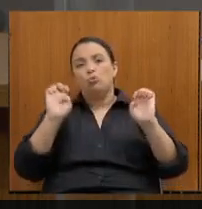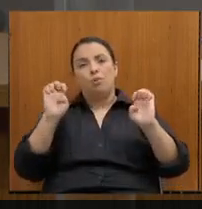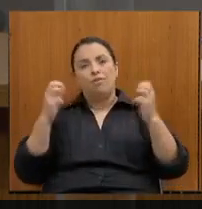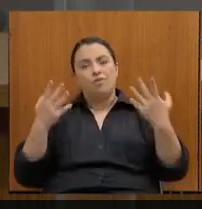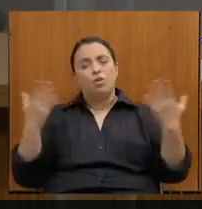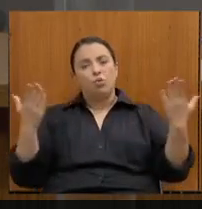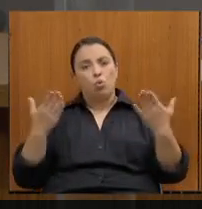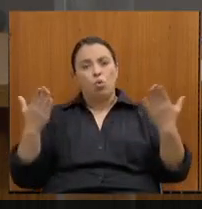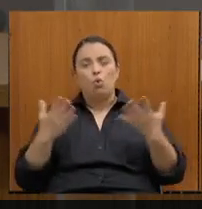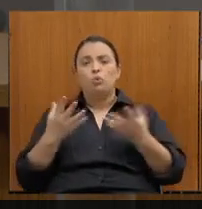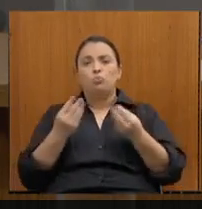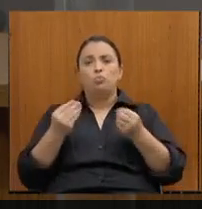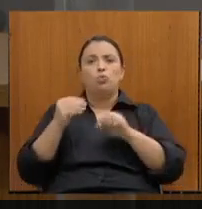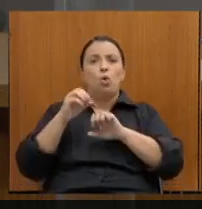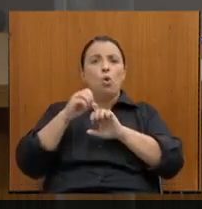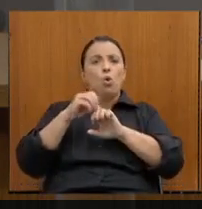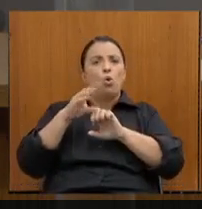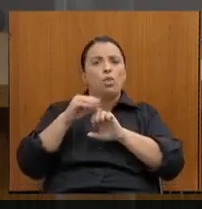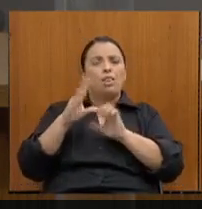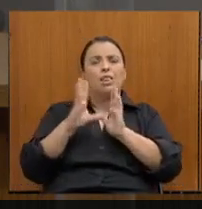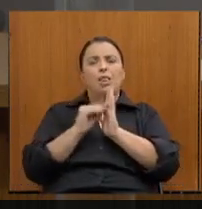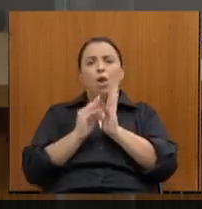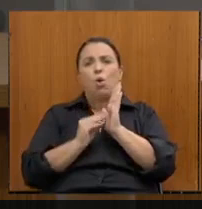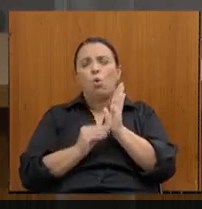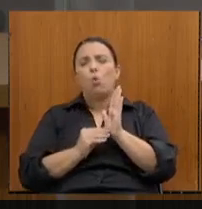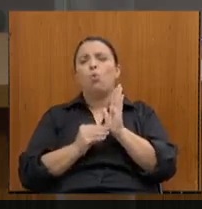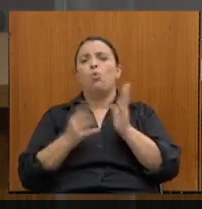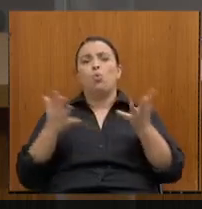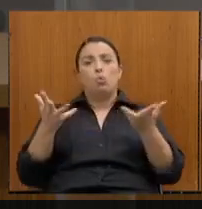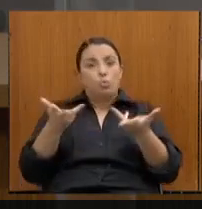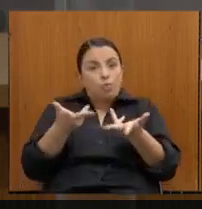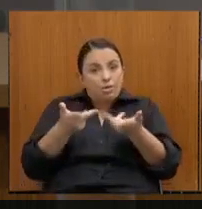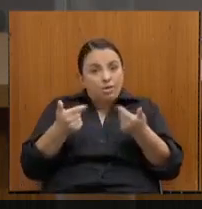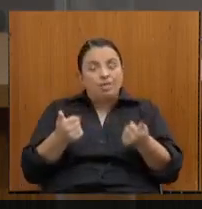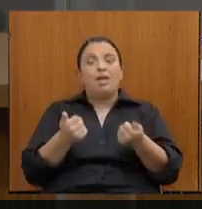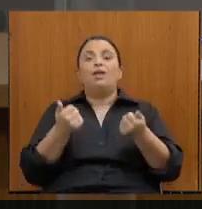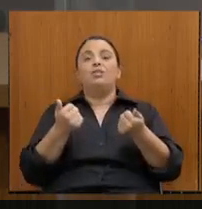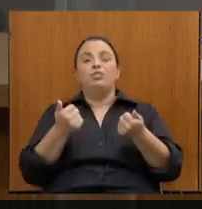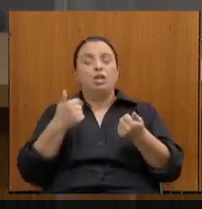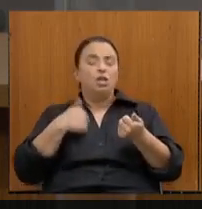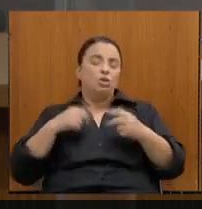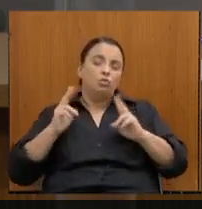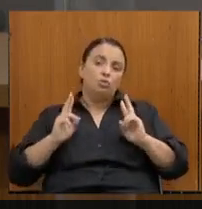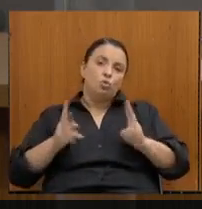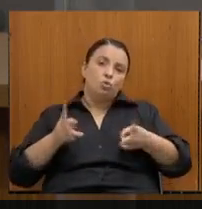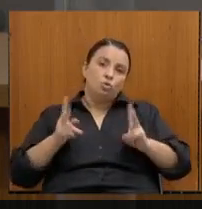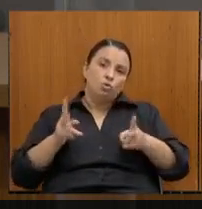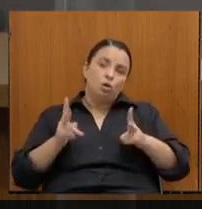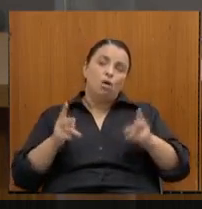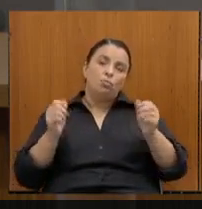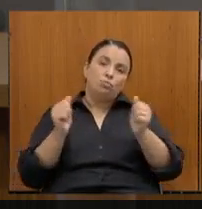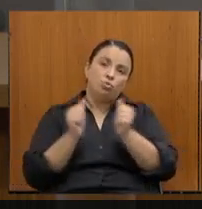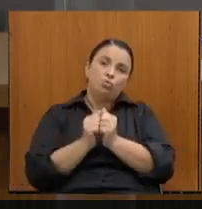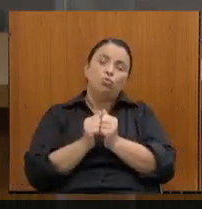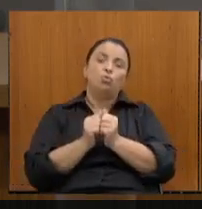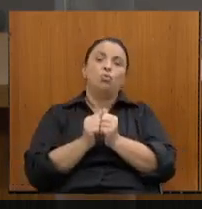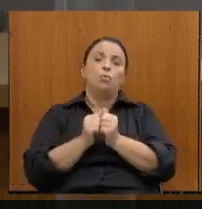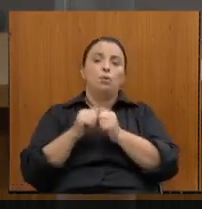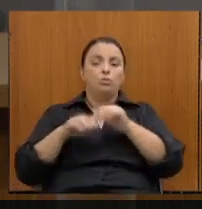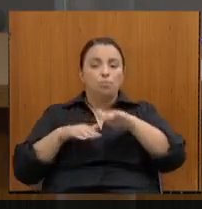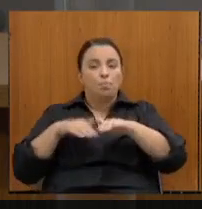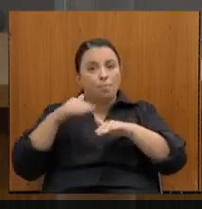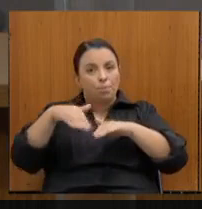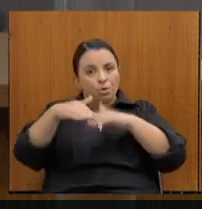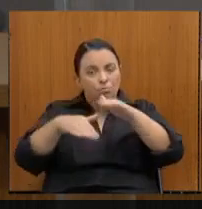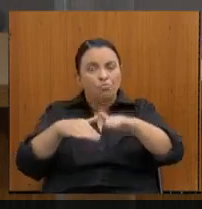de quanto com conteúdo de muita qualidade e a gente continua né disposição para os próximos passos aí e que seja um